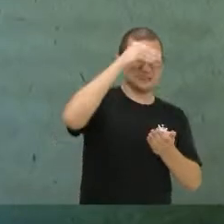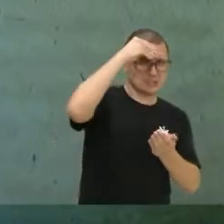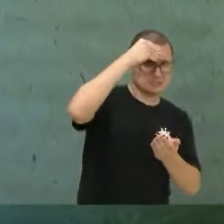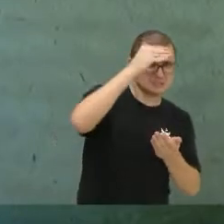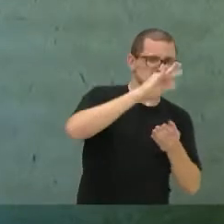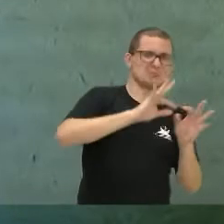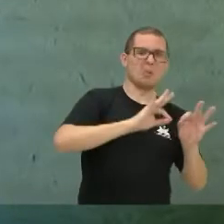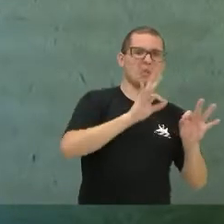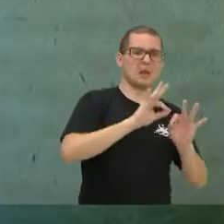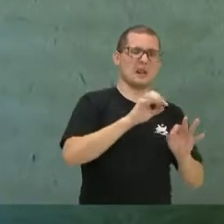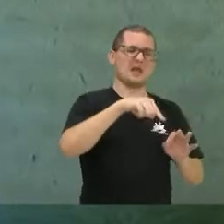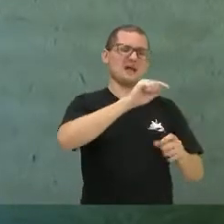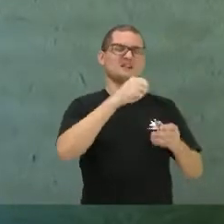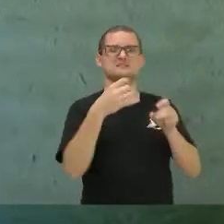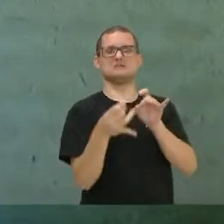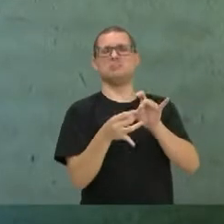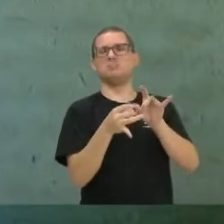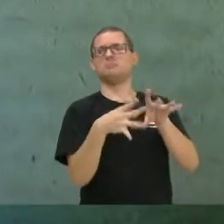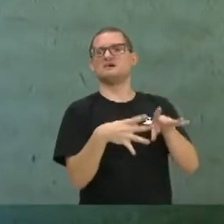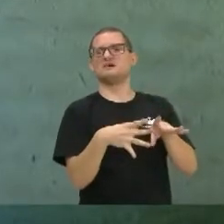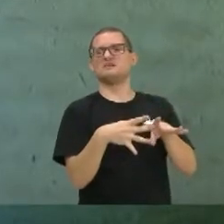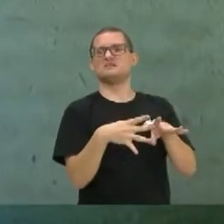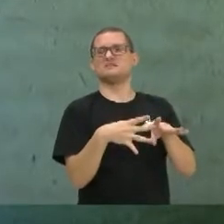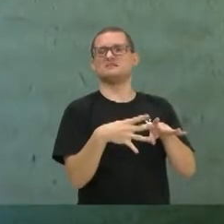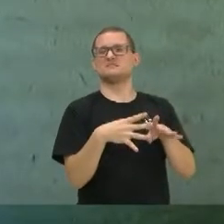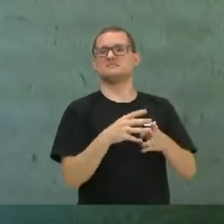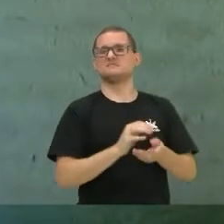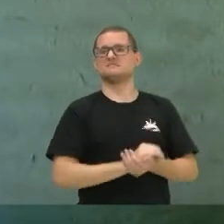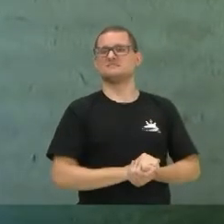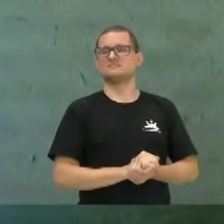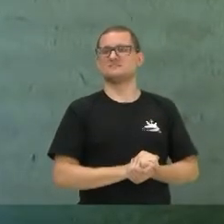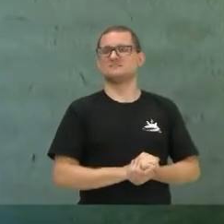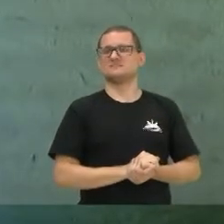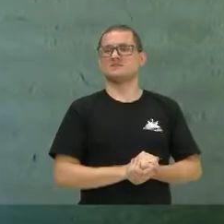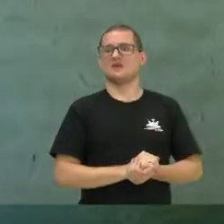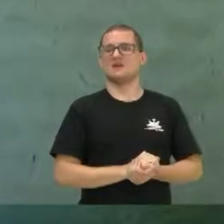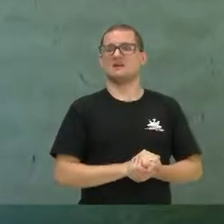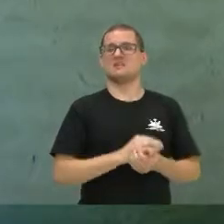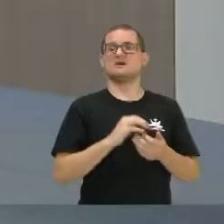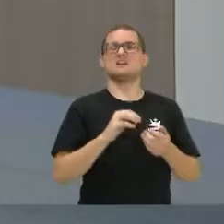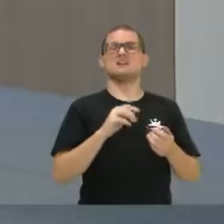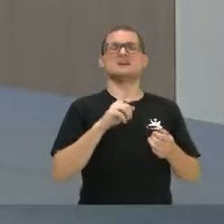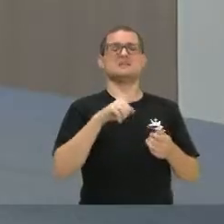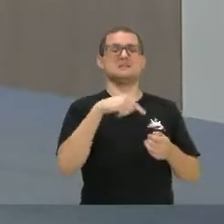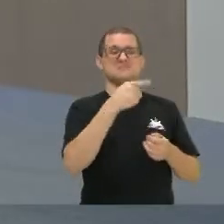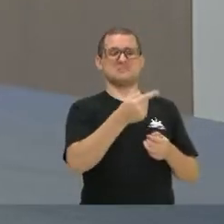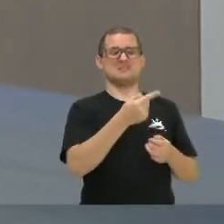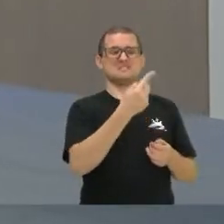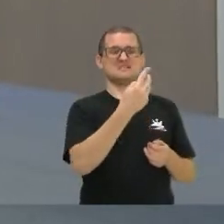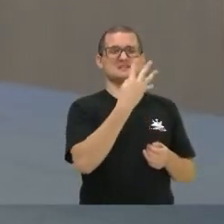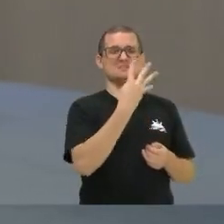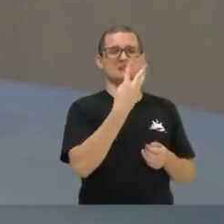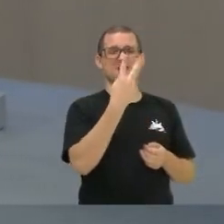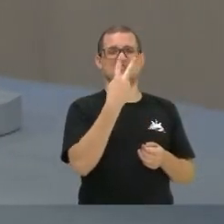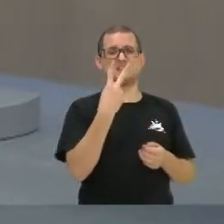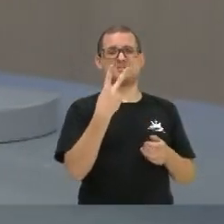quarenta e dois meses calcarão aos pés a cidade santa